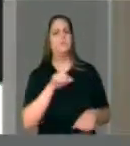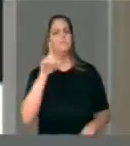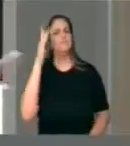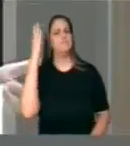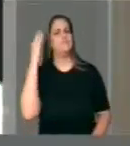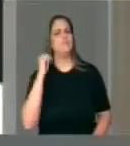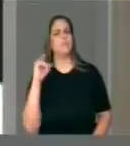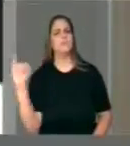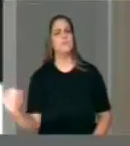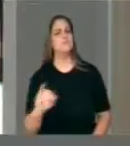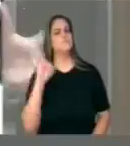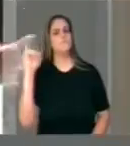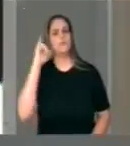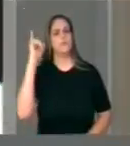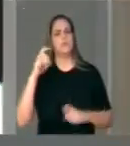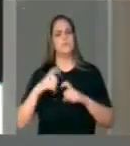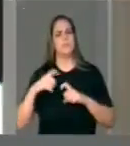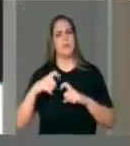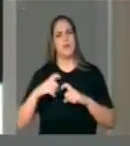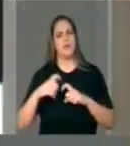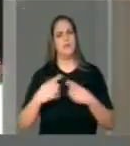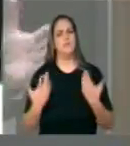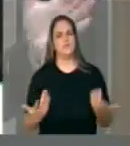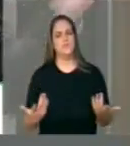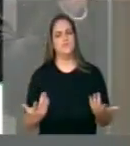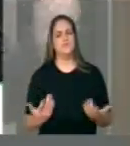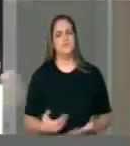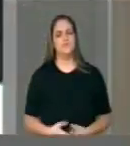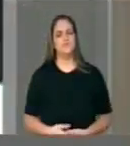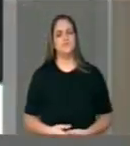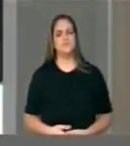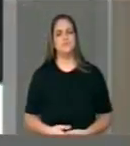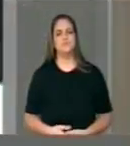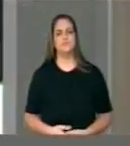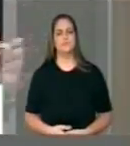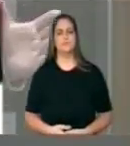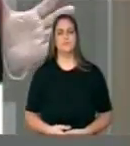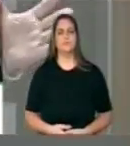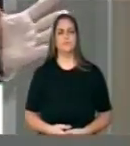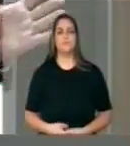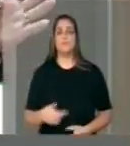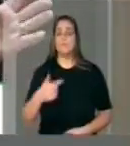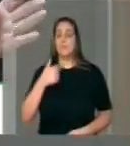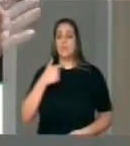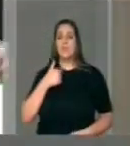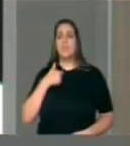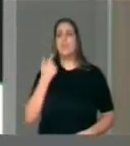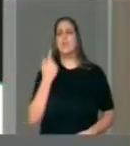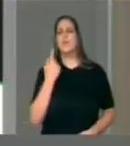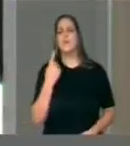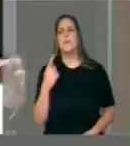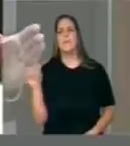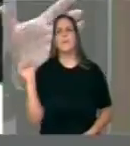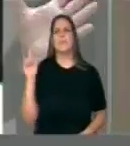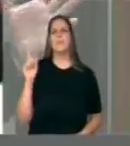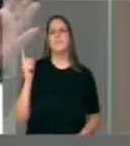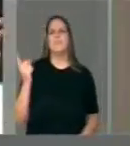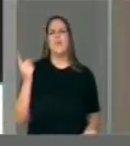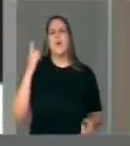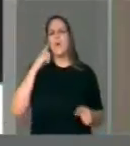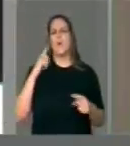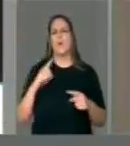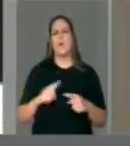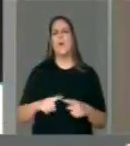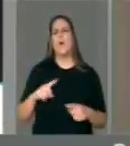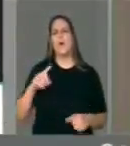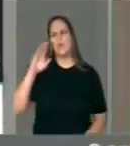importância da medicina, da prevenção. E eu, discordando, mesmo não achando que seja o melhor método, discordando do